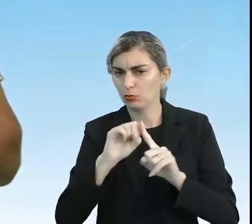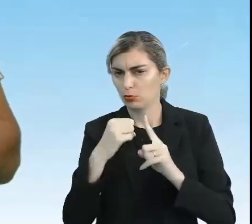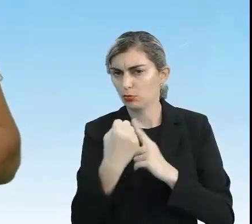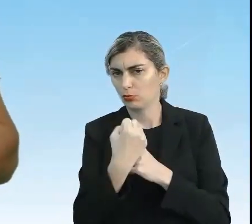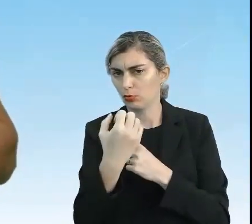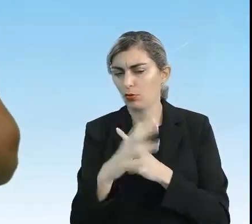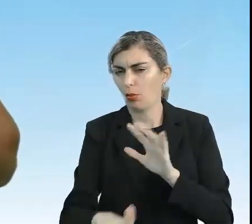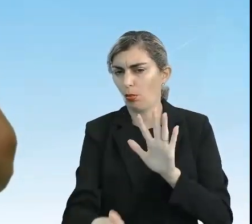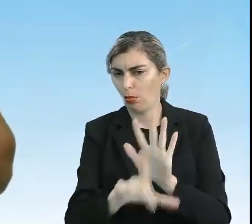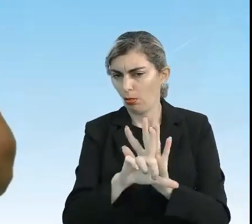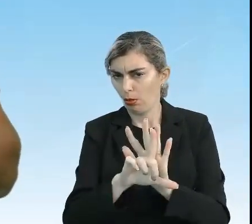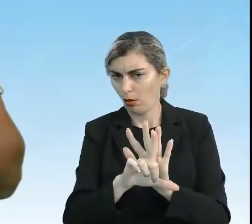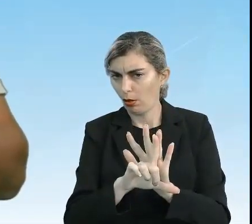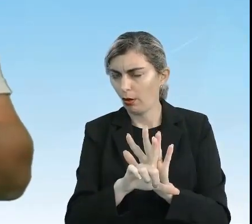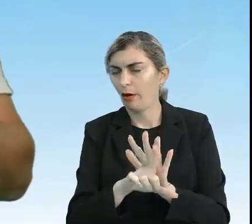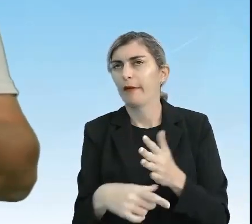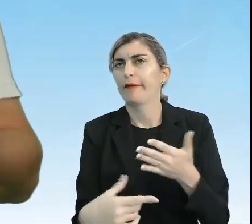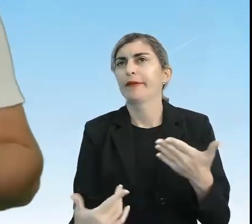social, leis,